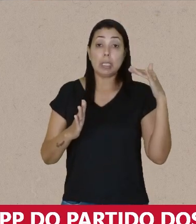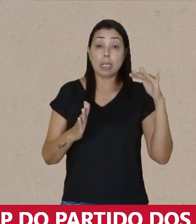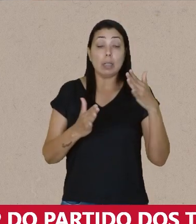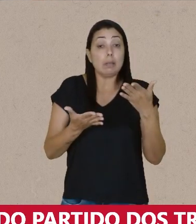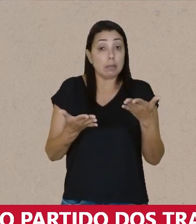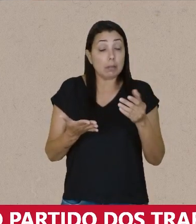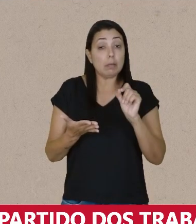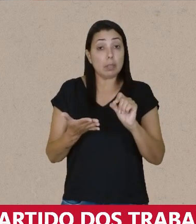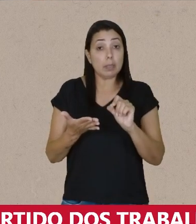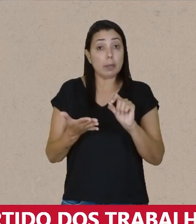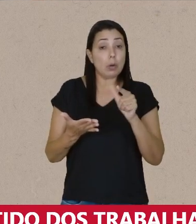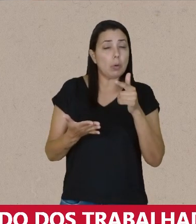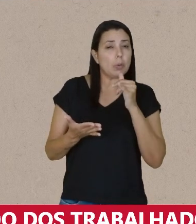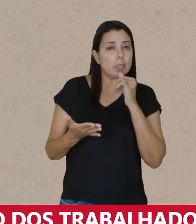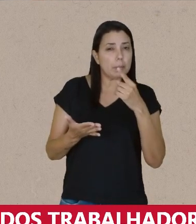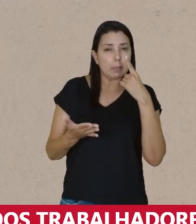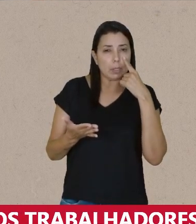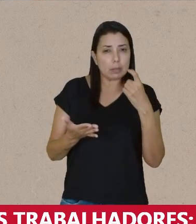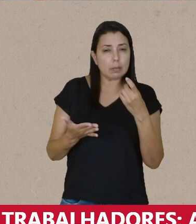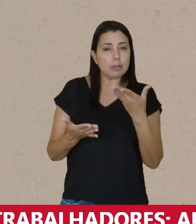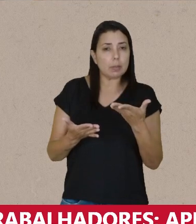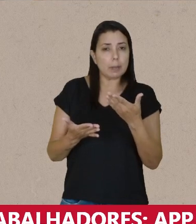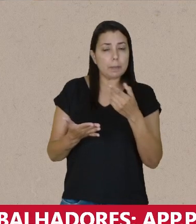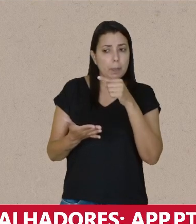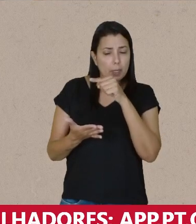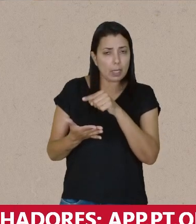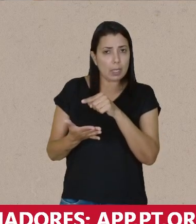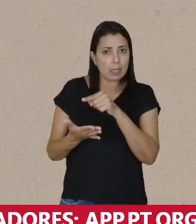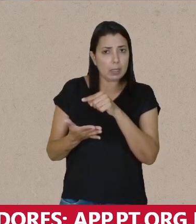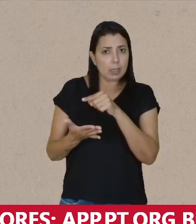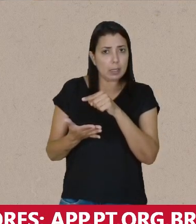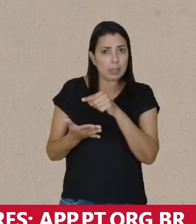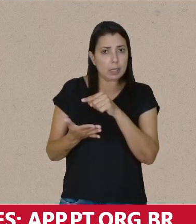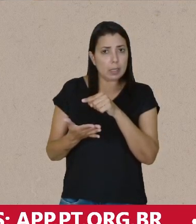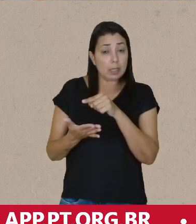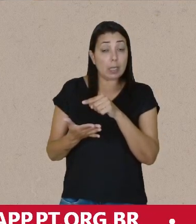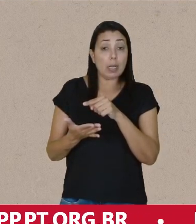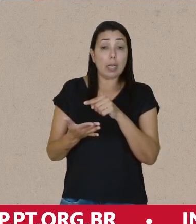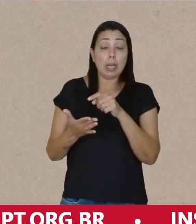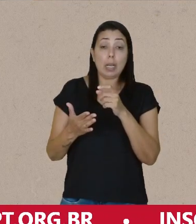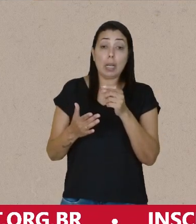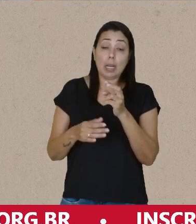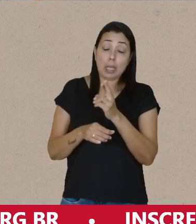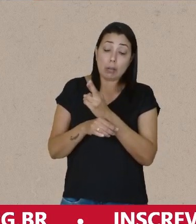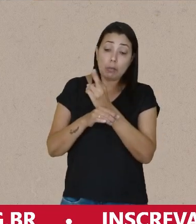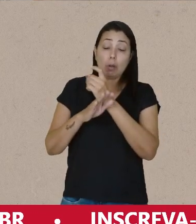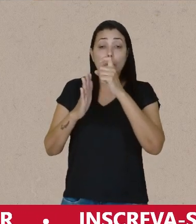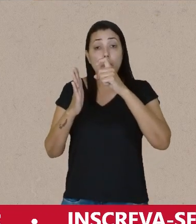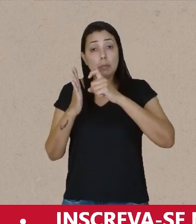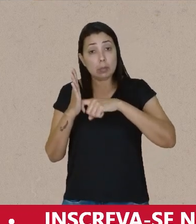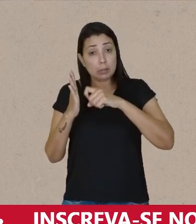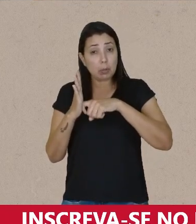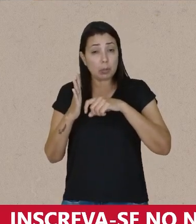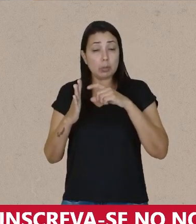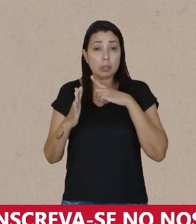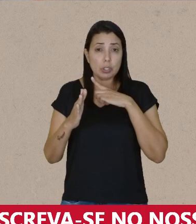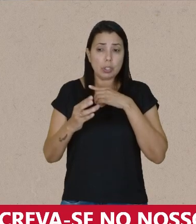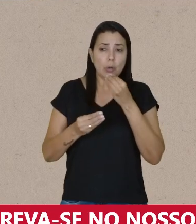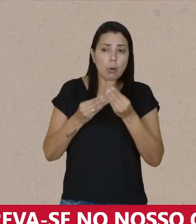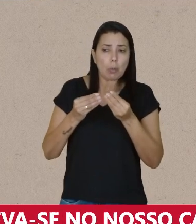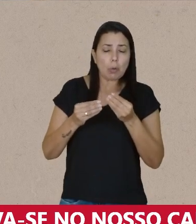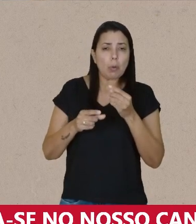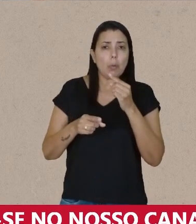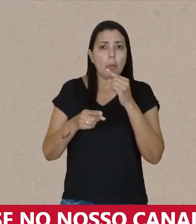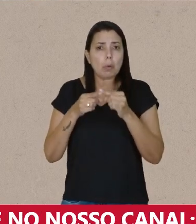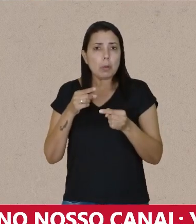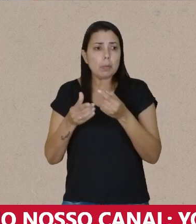Então, outro exemplo interessante a reforma tributária inicial tinha até medidas para conter, não